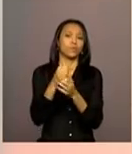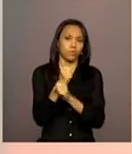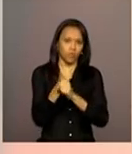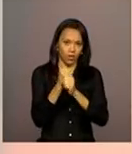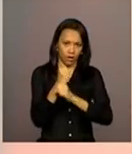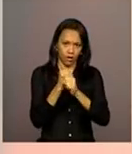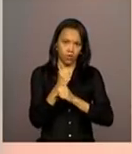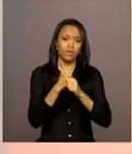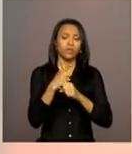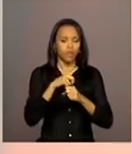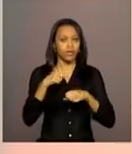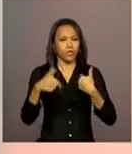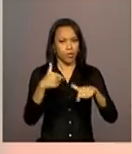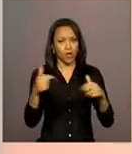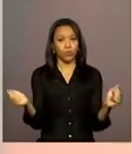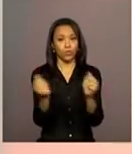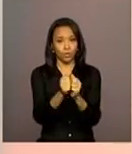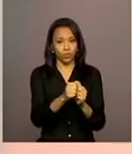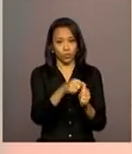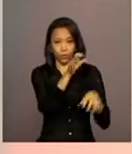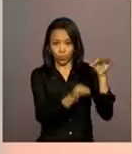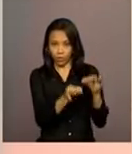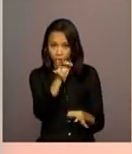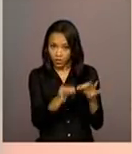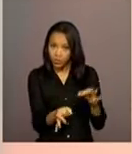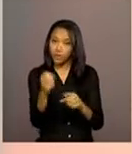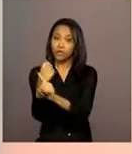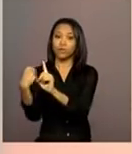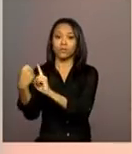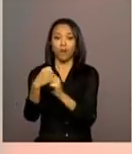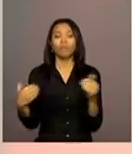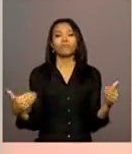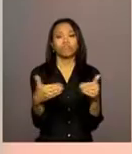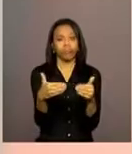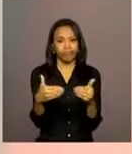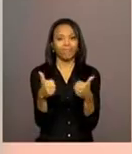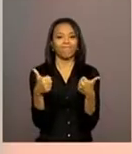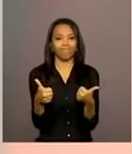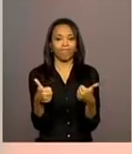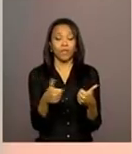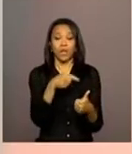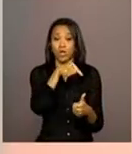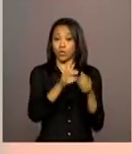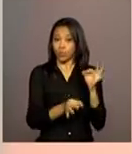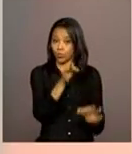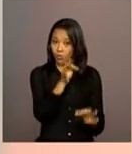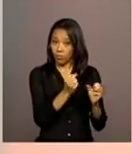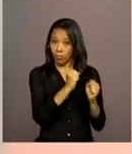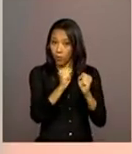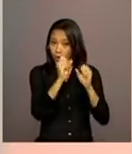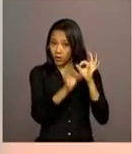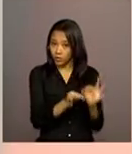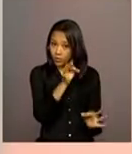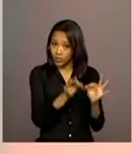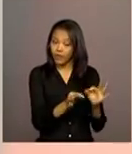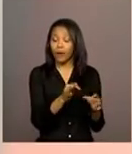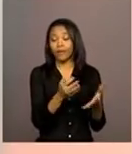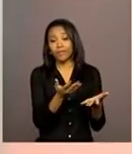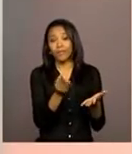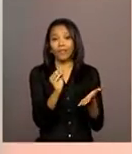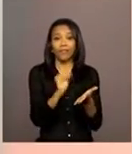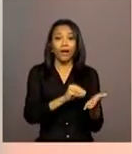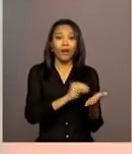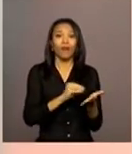conjunto na perspectiva de responder a essa demanda o judiciário muitas vezes com equipes precárias ele tem que